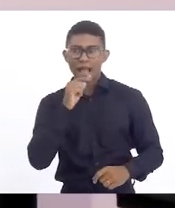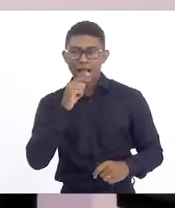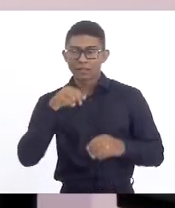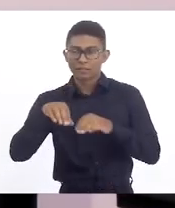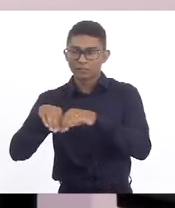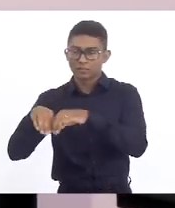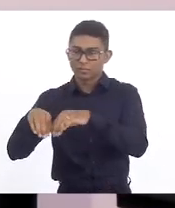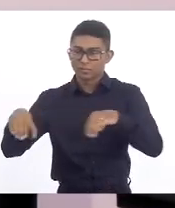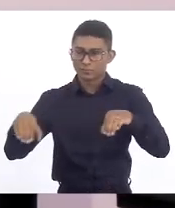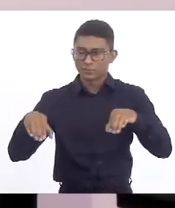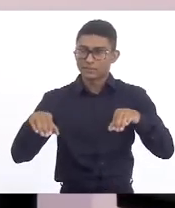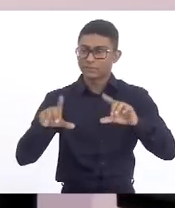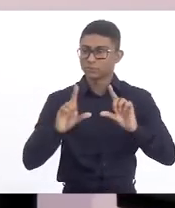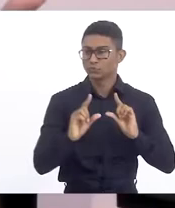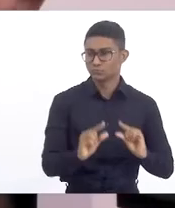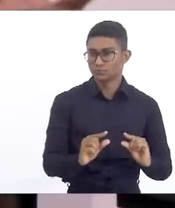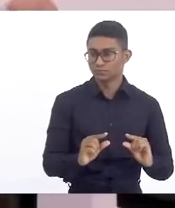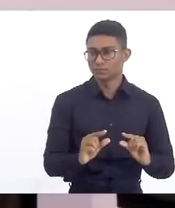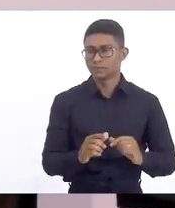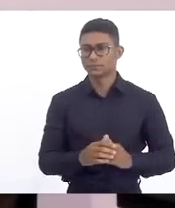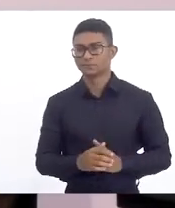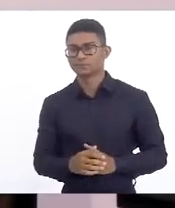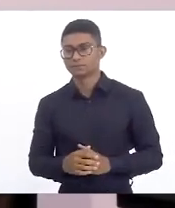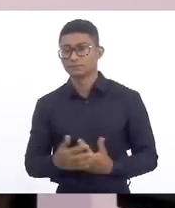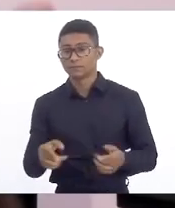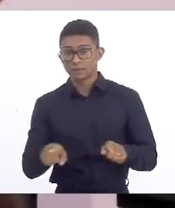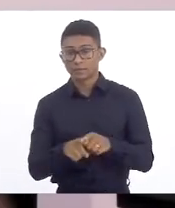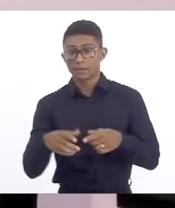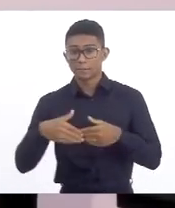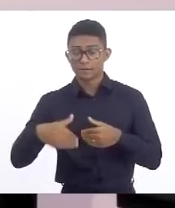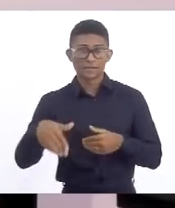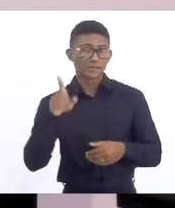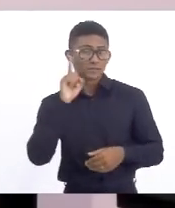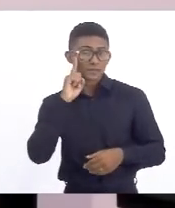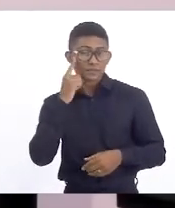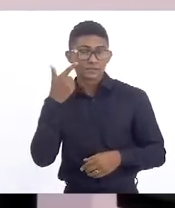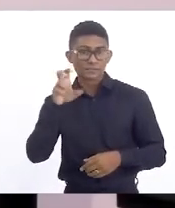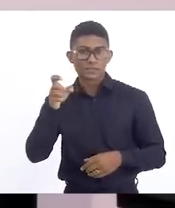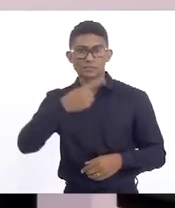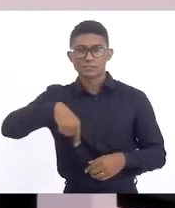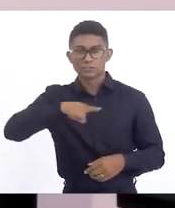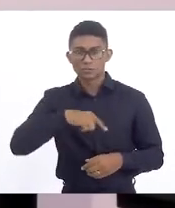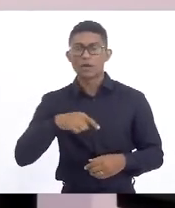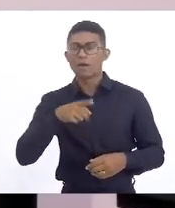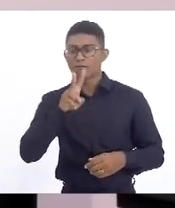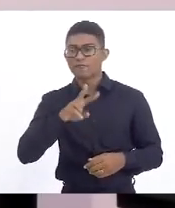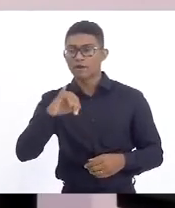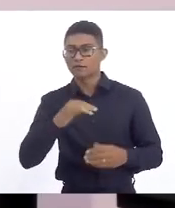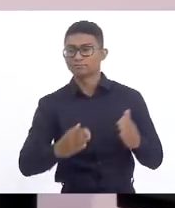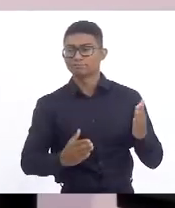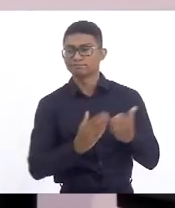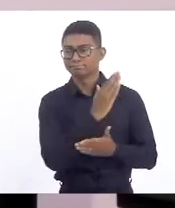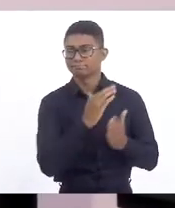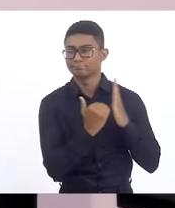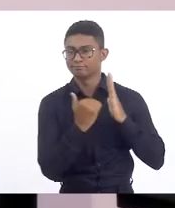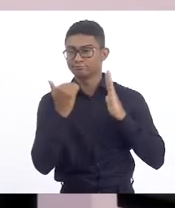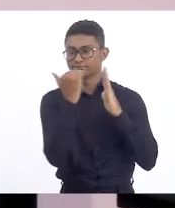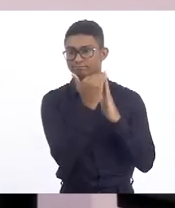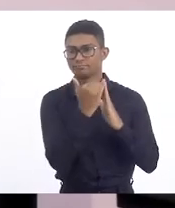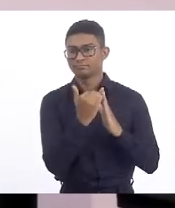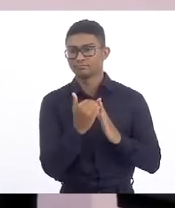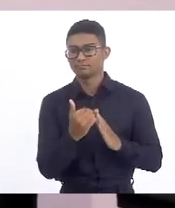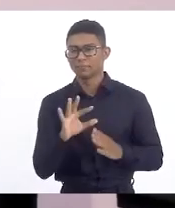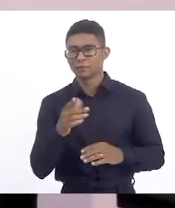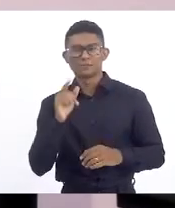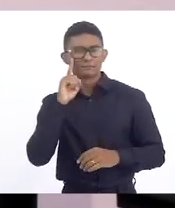e Ipiranga, ok? E agora, nos próximos 15 dias, nós vamos dar autorização para 3 metros cúbicos por segundo, deve sair nos próximos